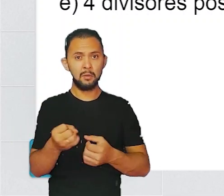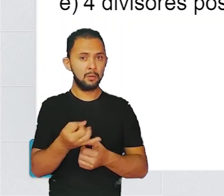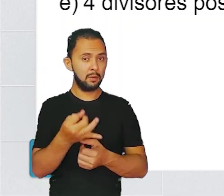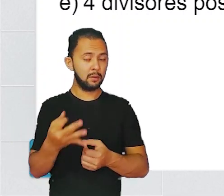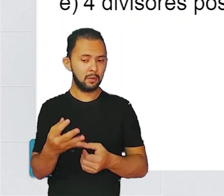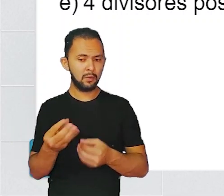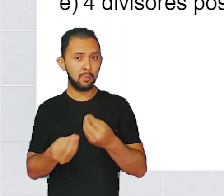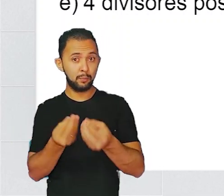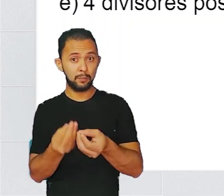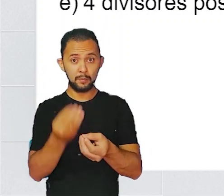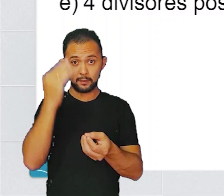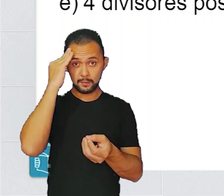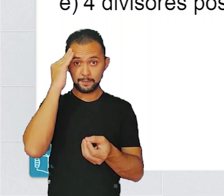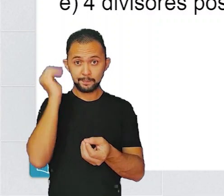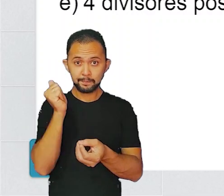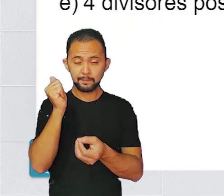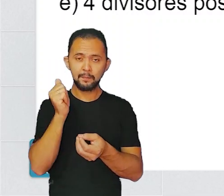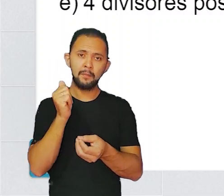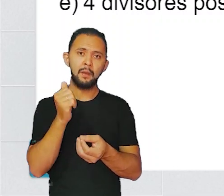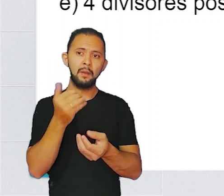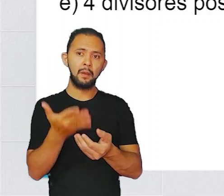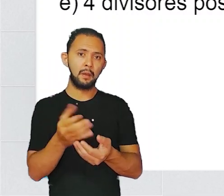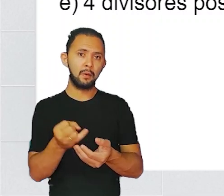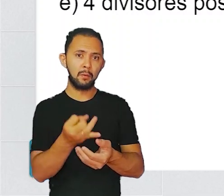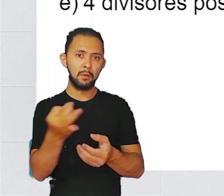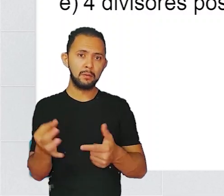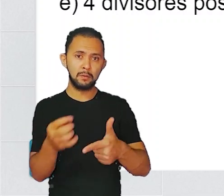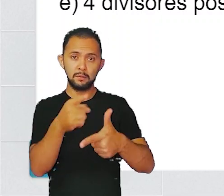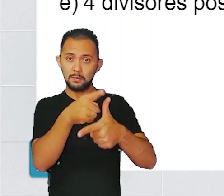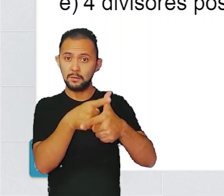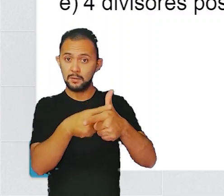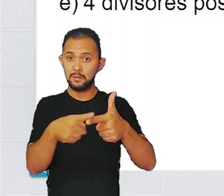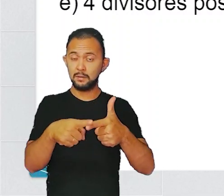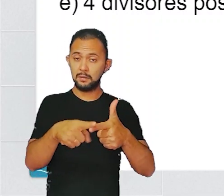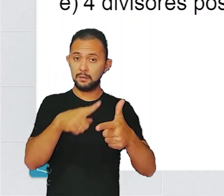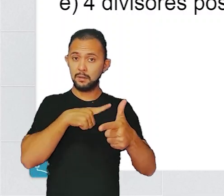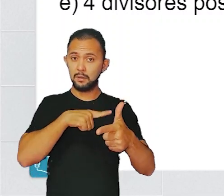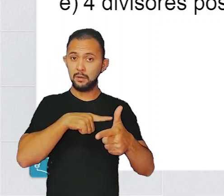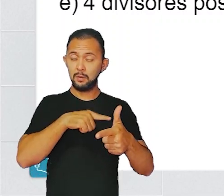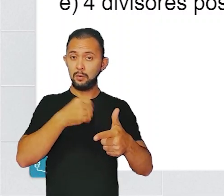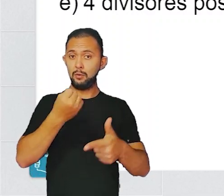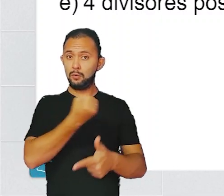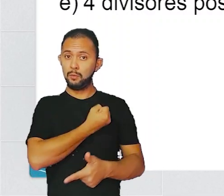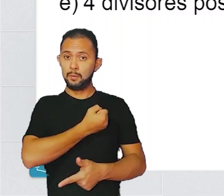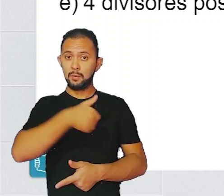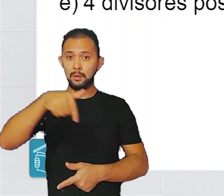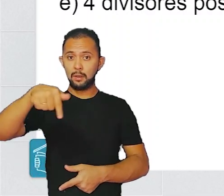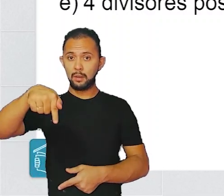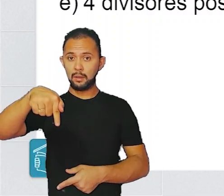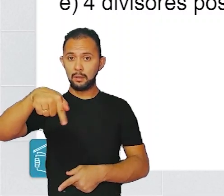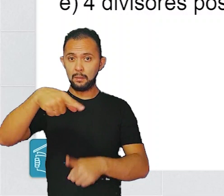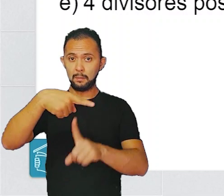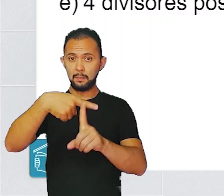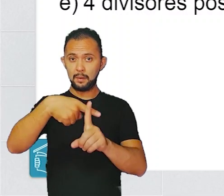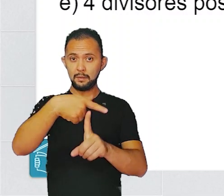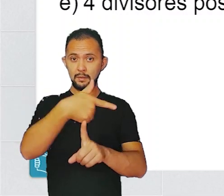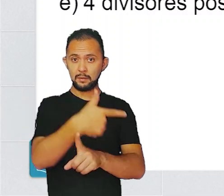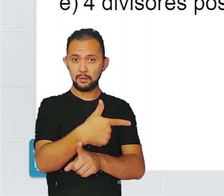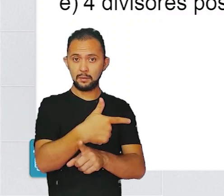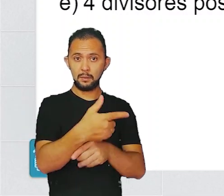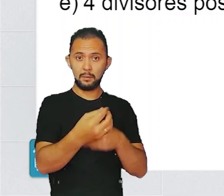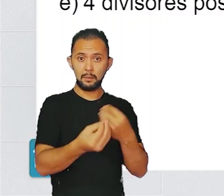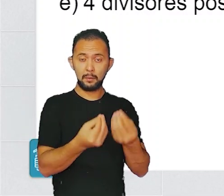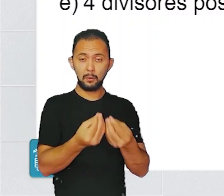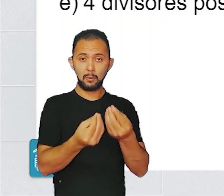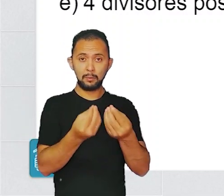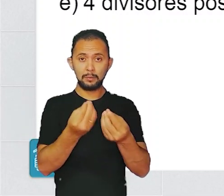gente determinar o número de divisores que tem esse número q mais 2, é necessário a gente descobrir qual é o